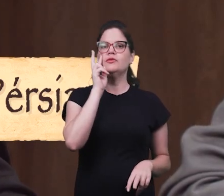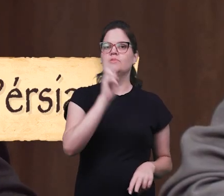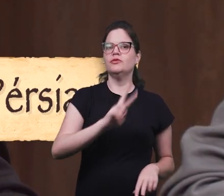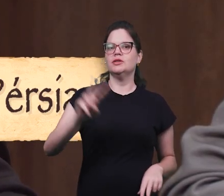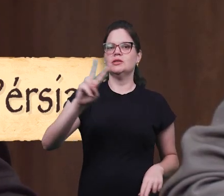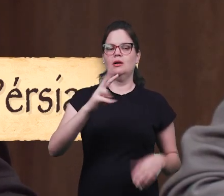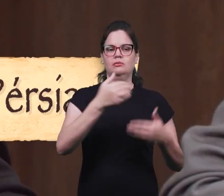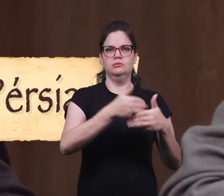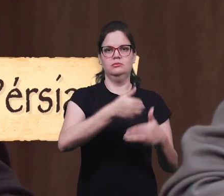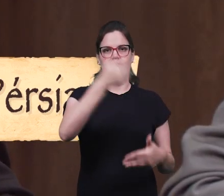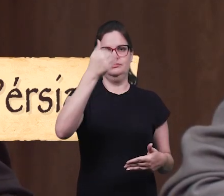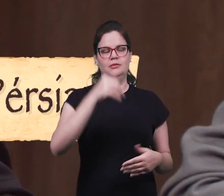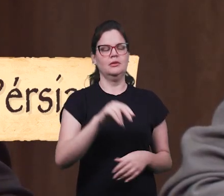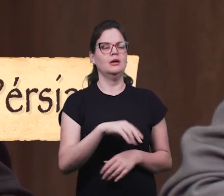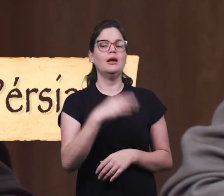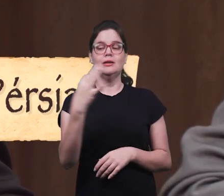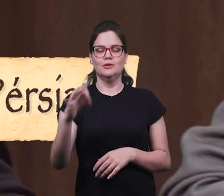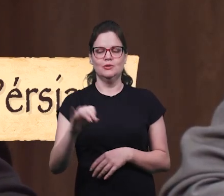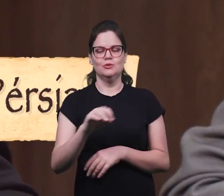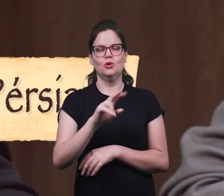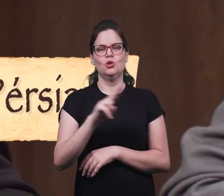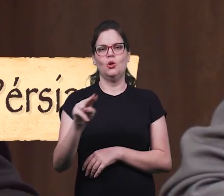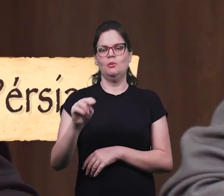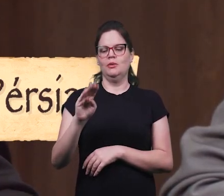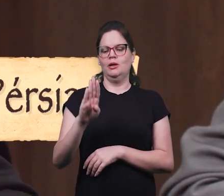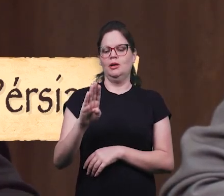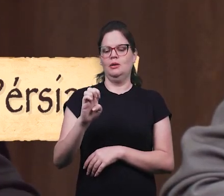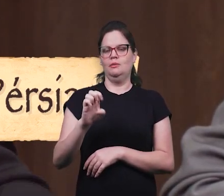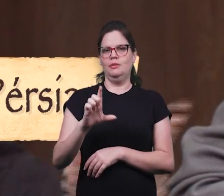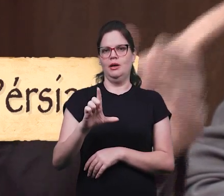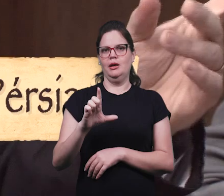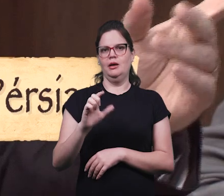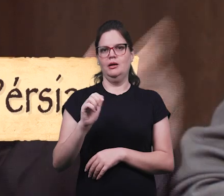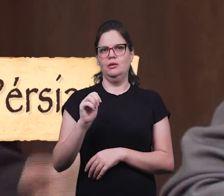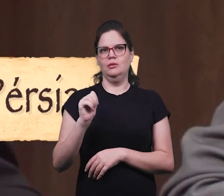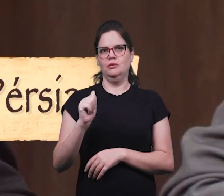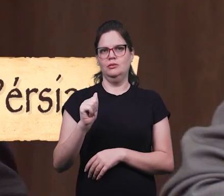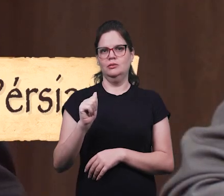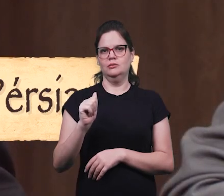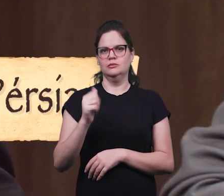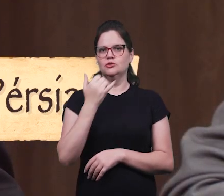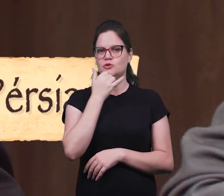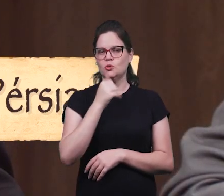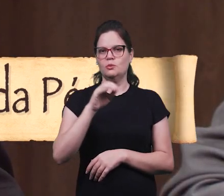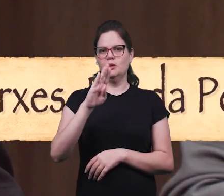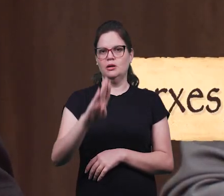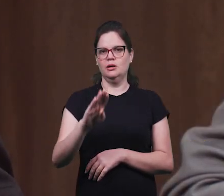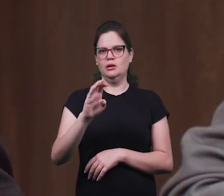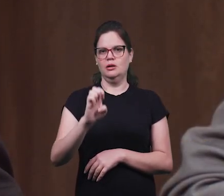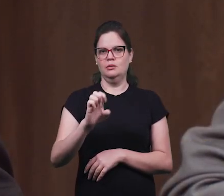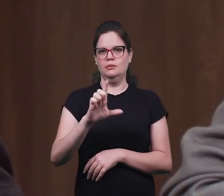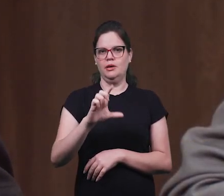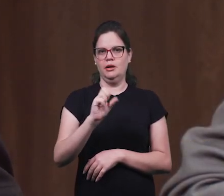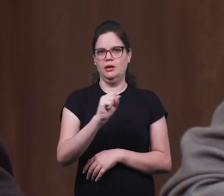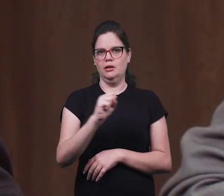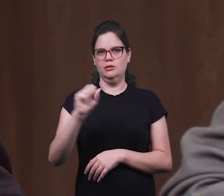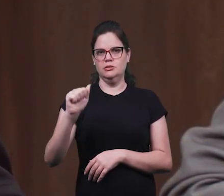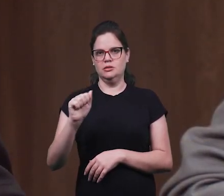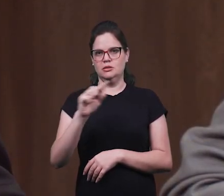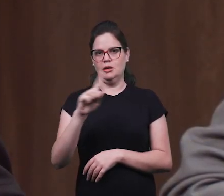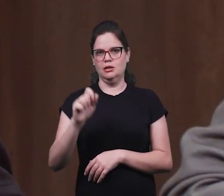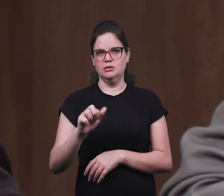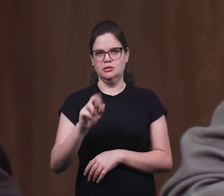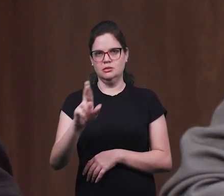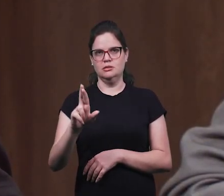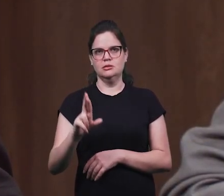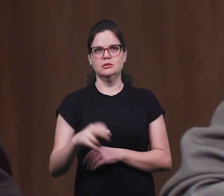Belsazar. Belsazar, que era inclusive o apelido de Daniel também, né?